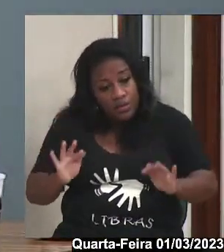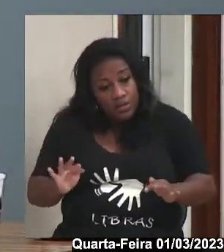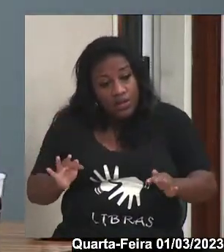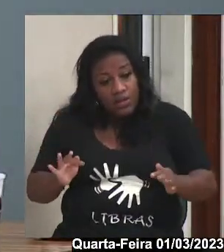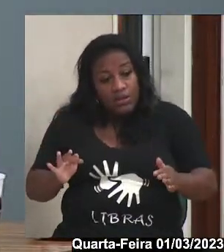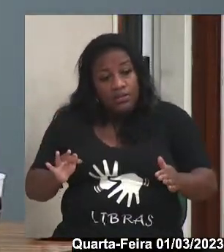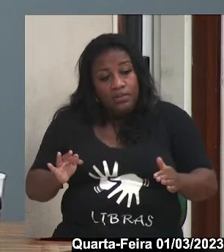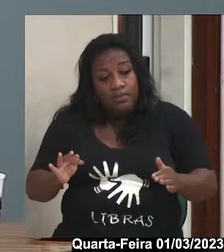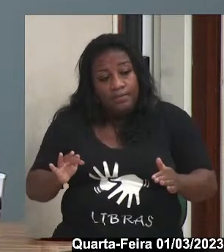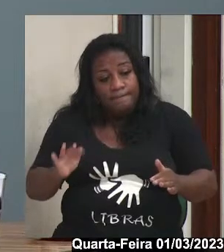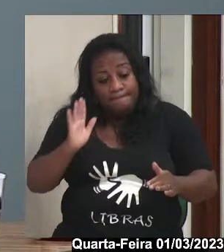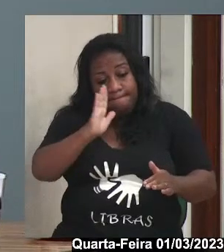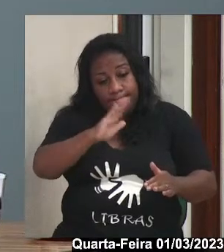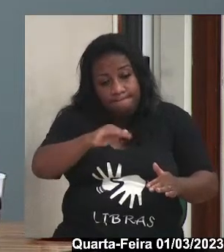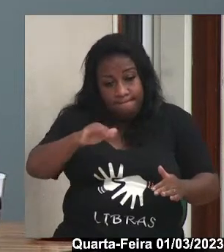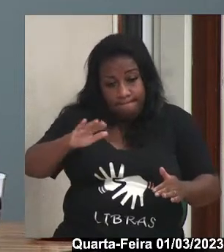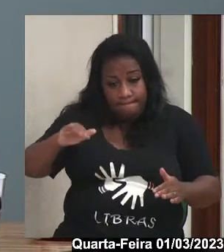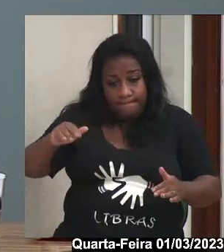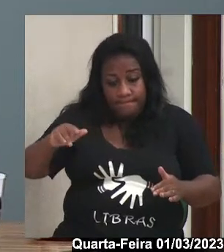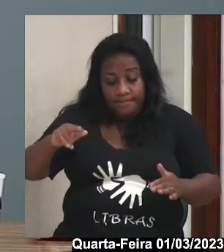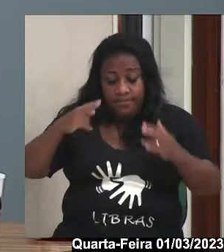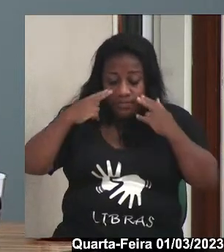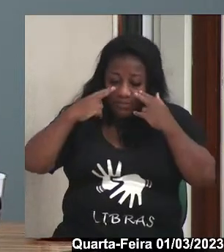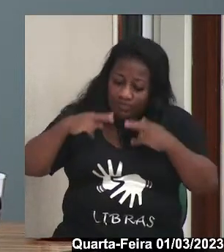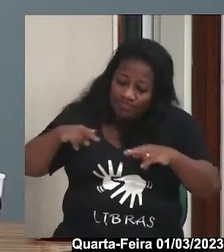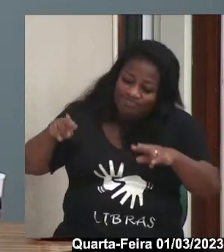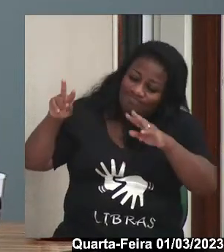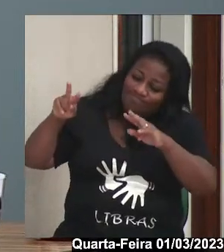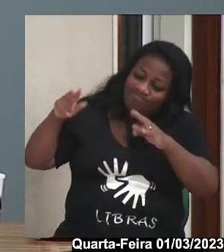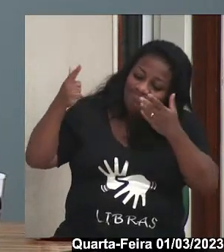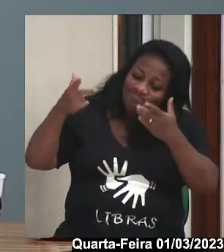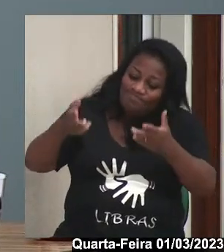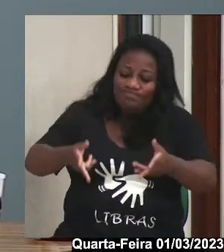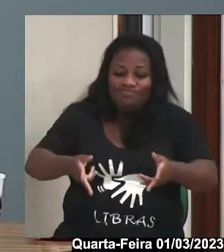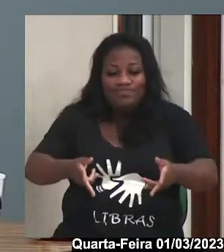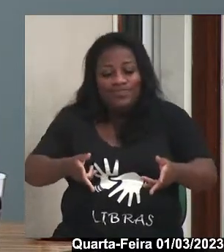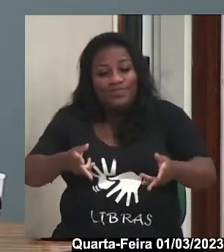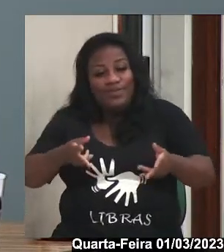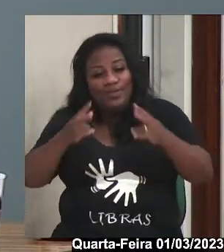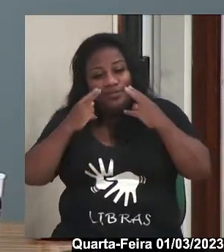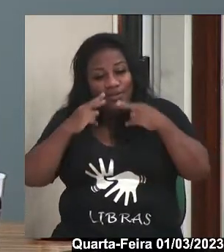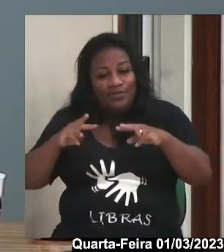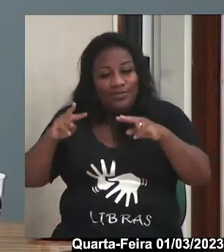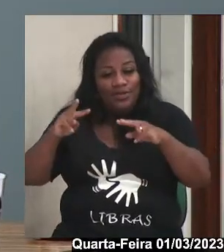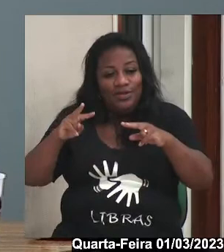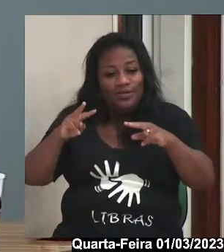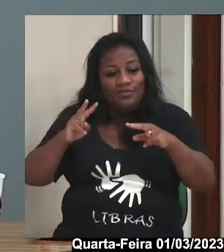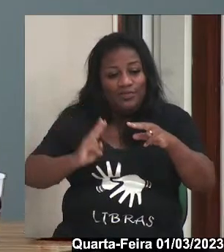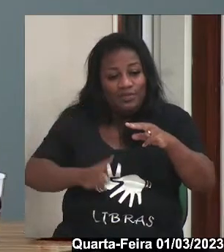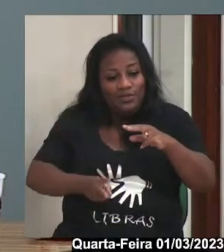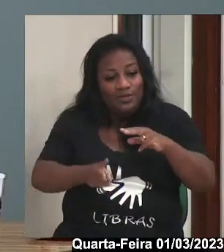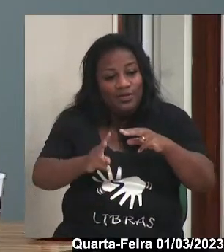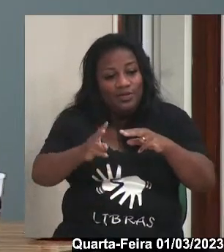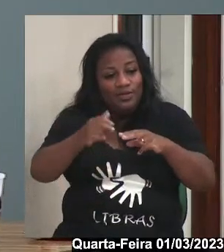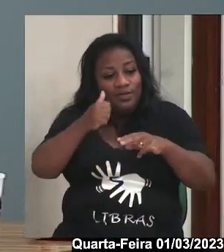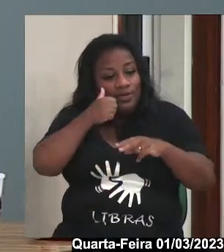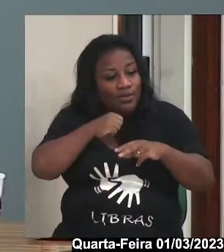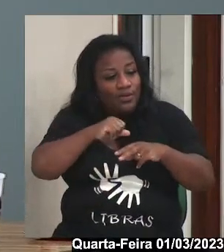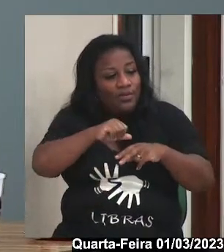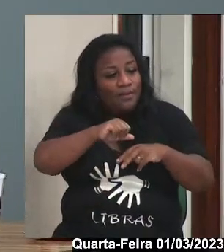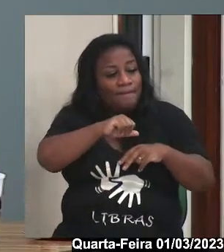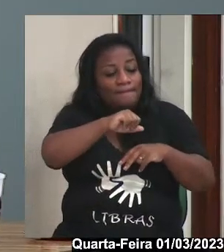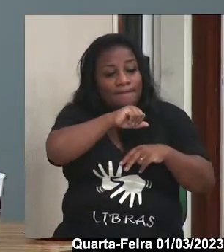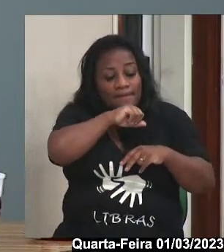certeza que essas crianças lá na frente olharão para trás e terão você, já tem, né? E continuarão tendo você como uma